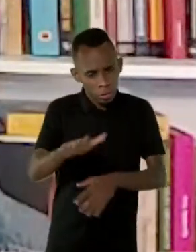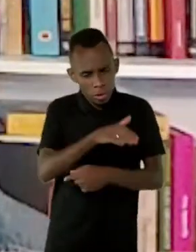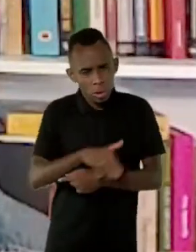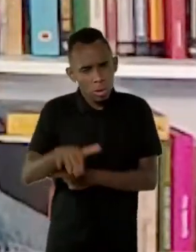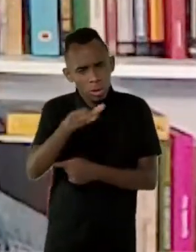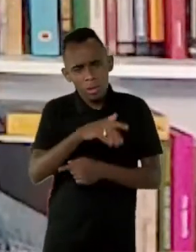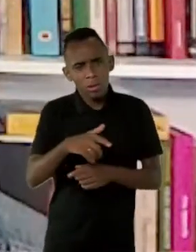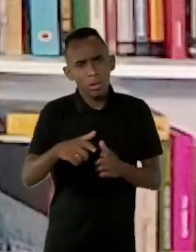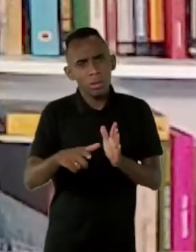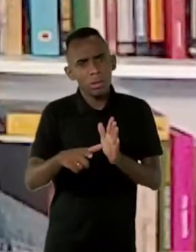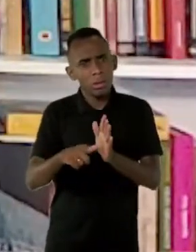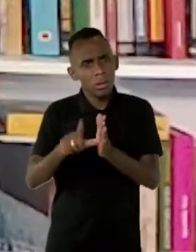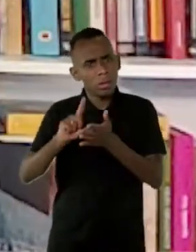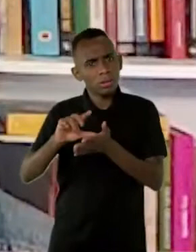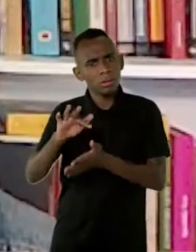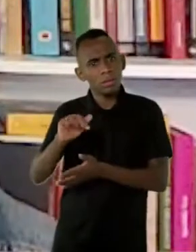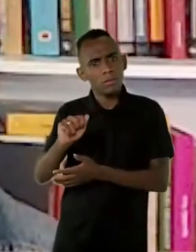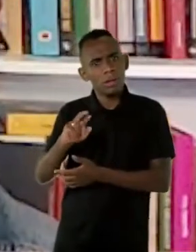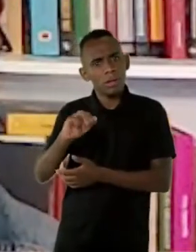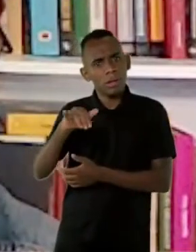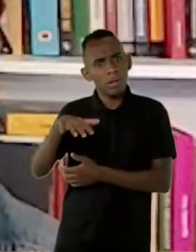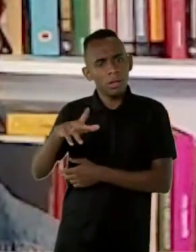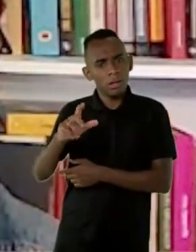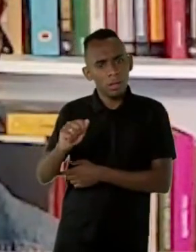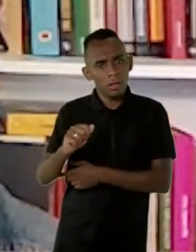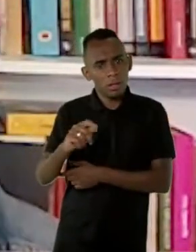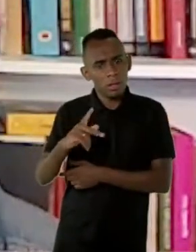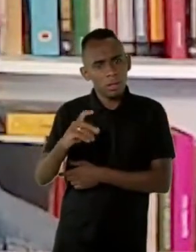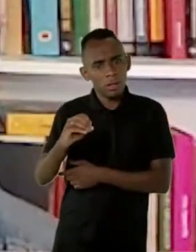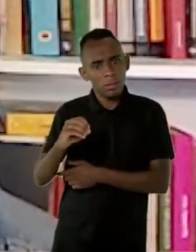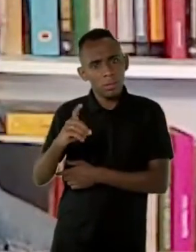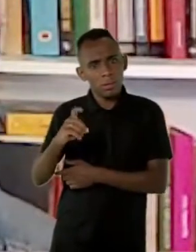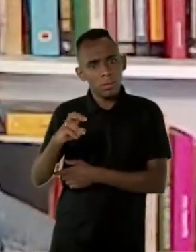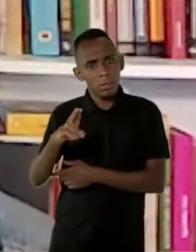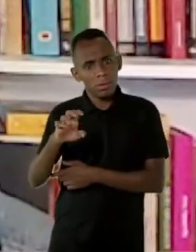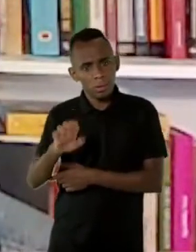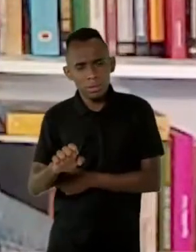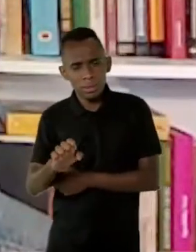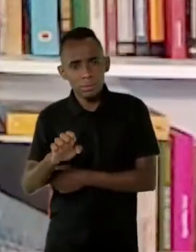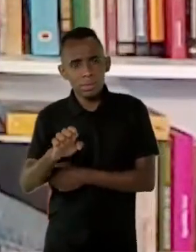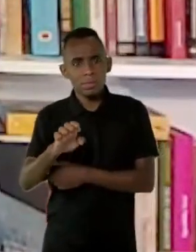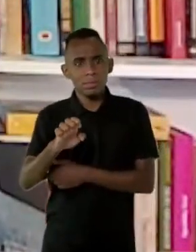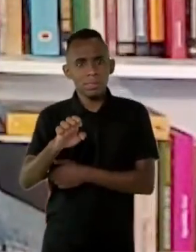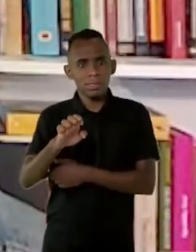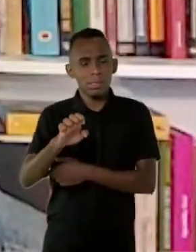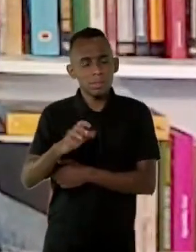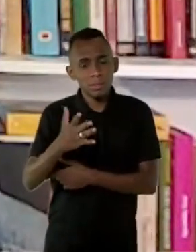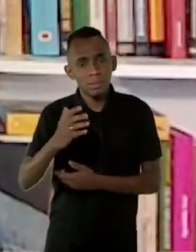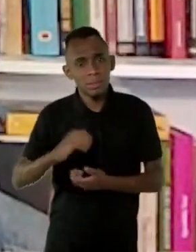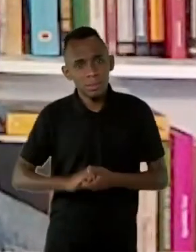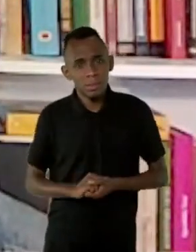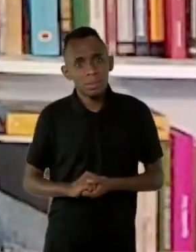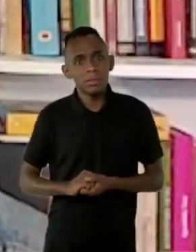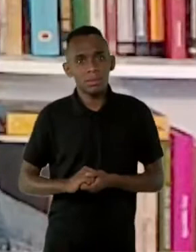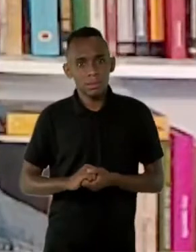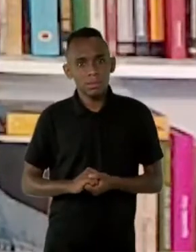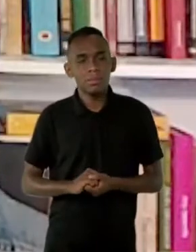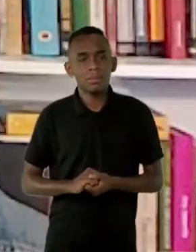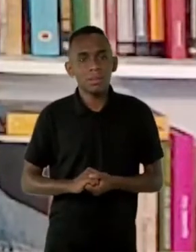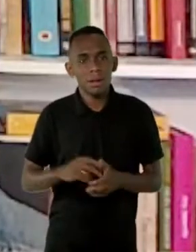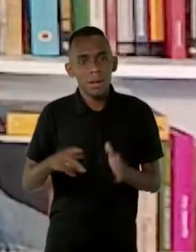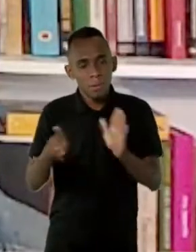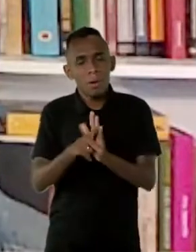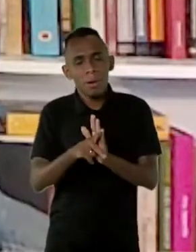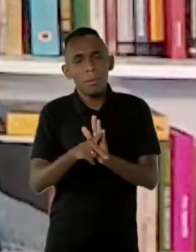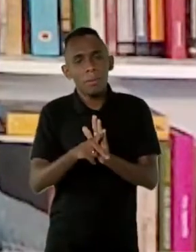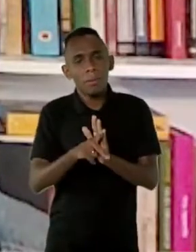Farinha Podre, que é ali onde tem o Rio das Velhas, que hoje é o Triângulo Mineiro. Então,